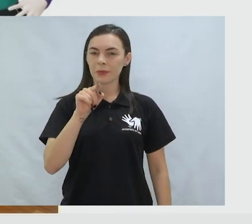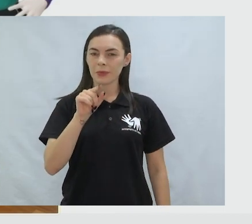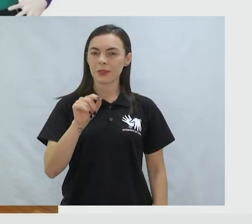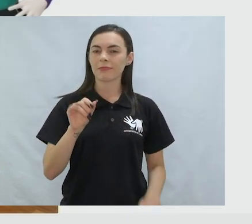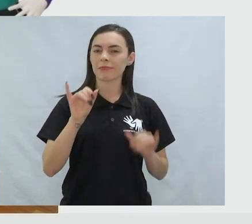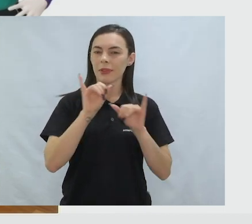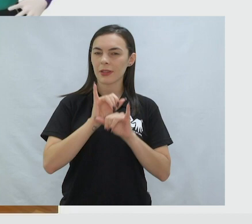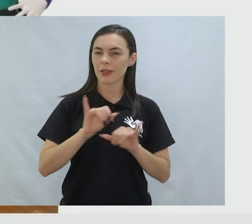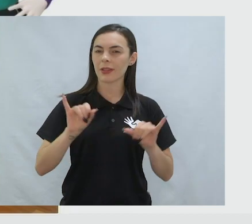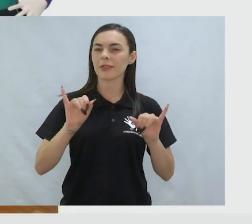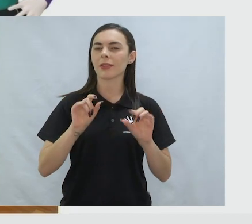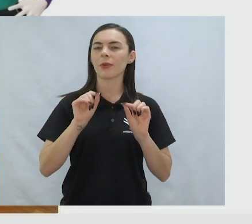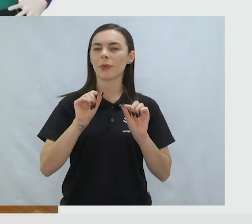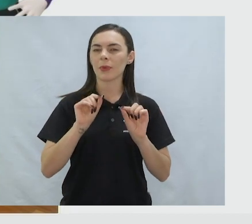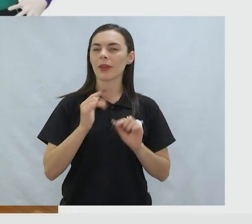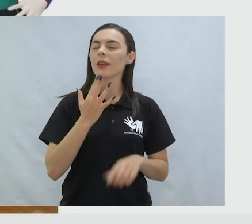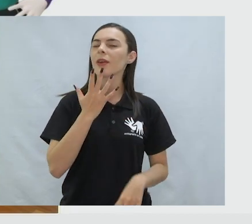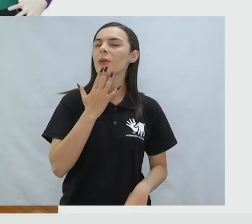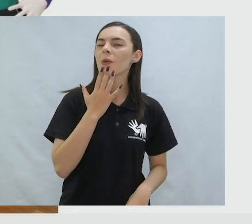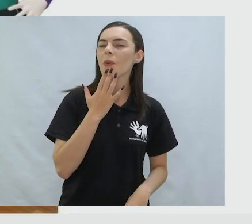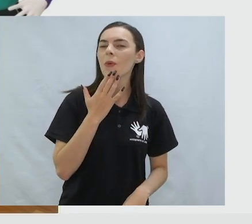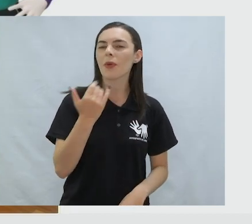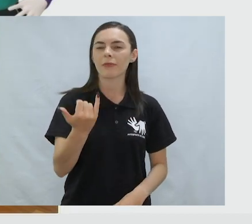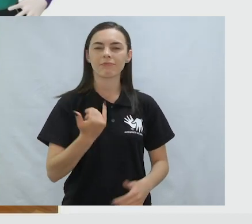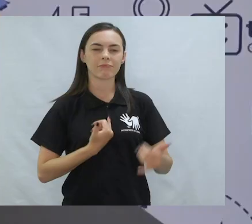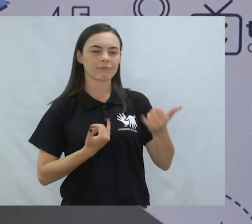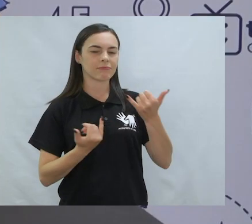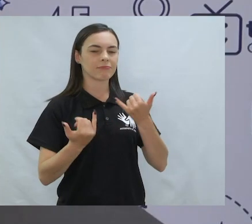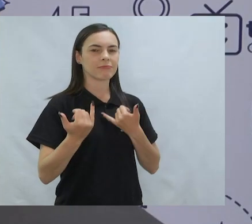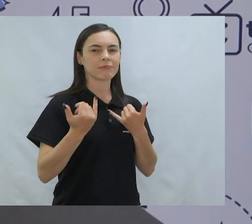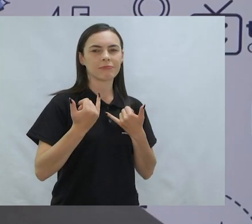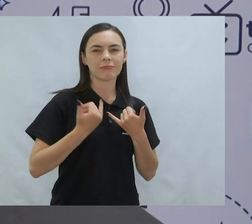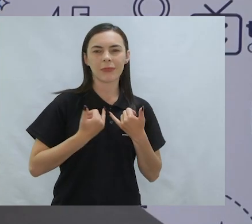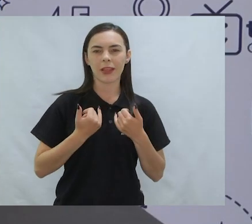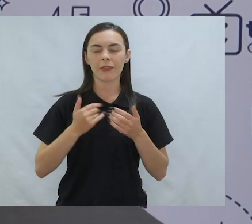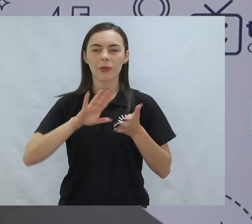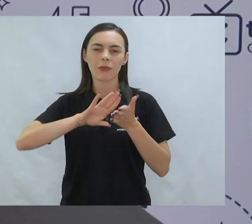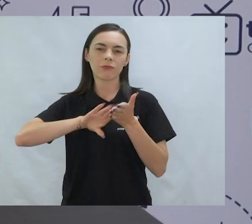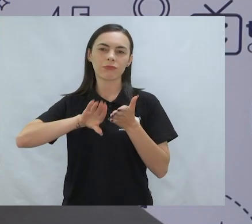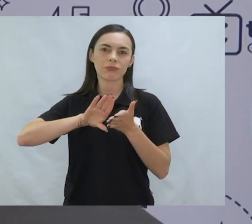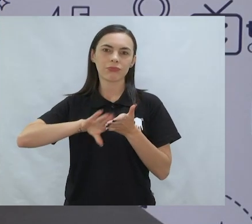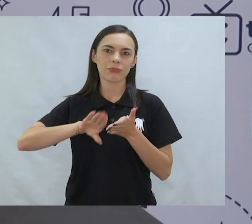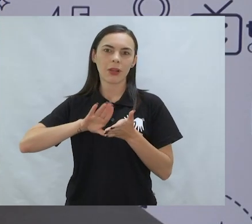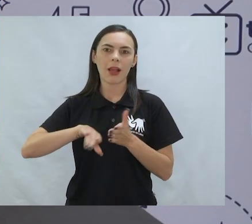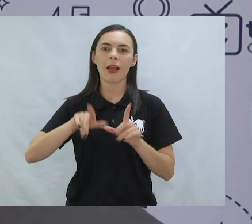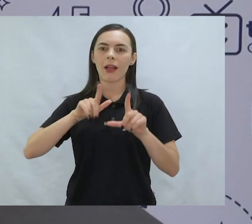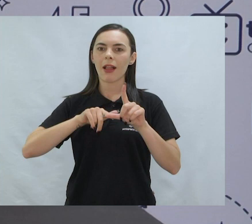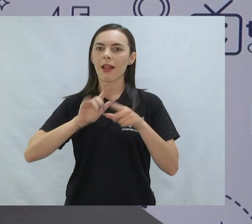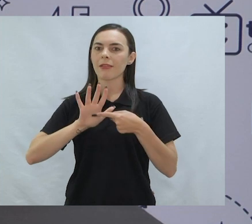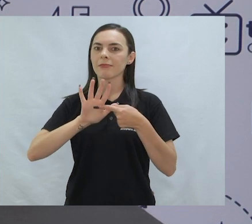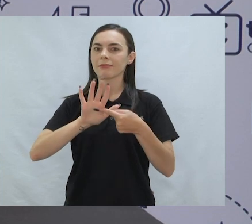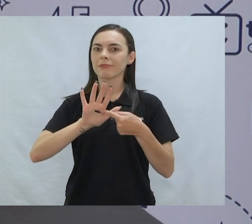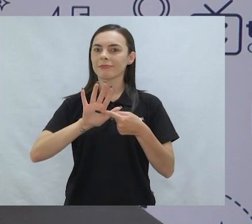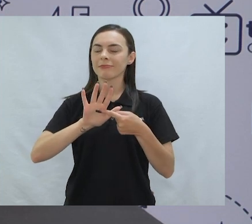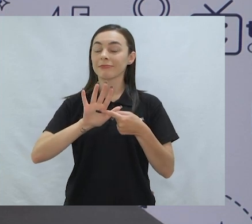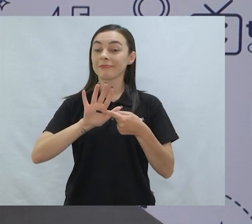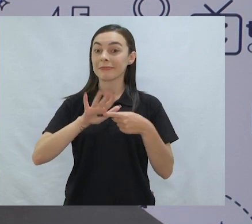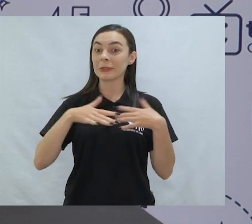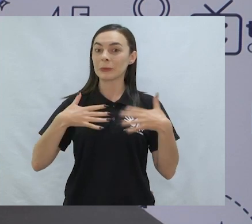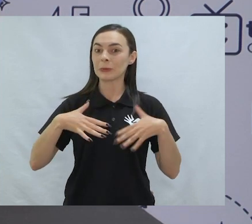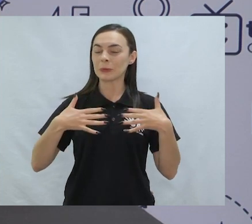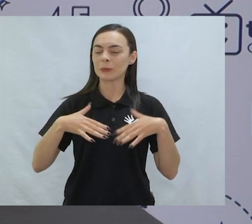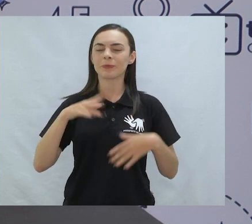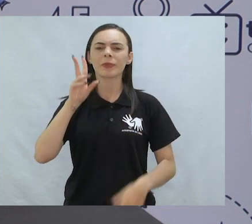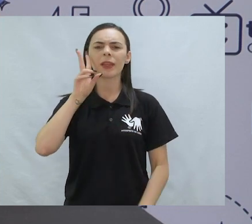você a dizer as cores desses quadradinhos, eles vão cair e vai aparecer a letra. Ai,